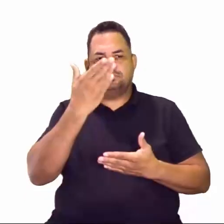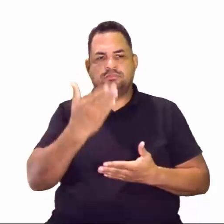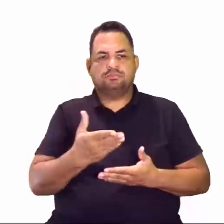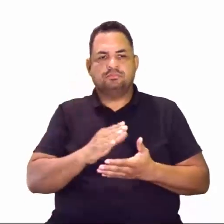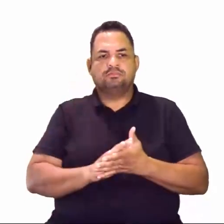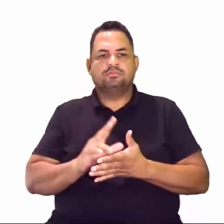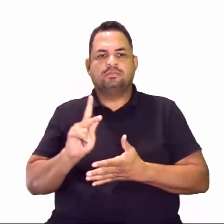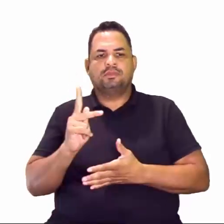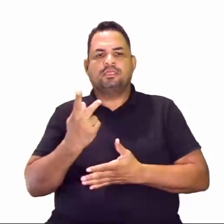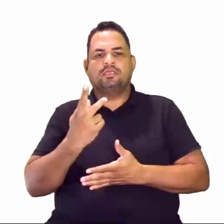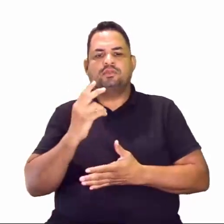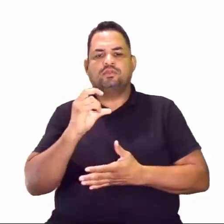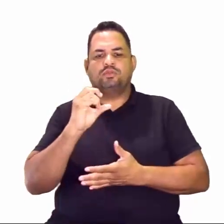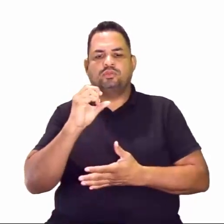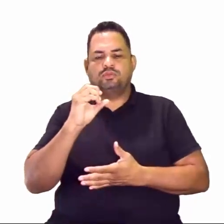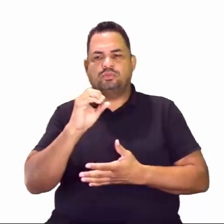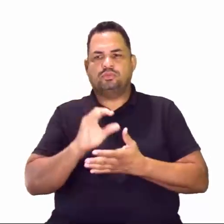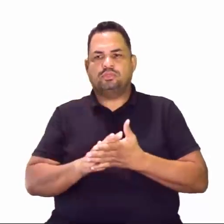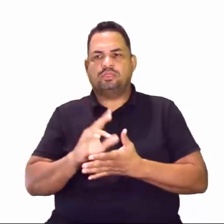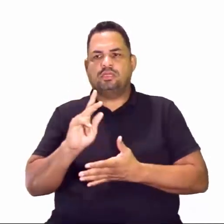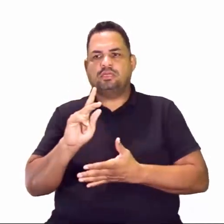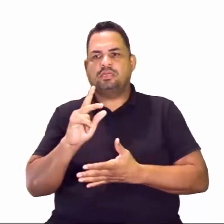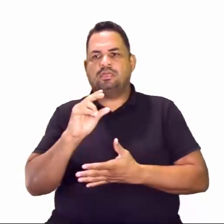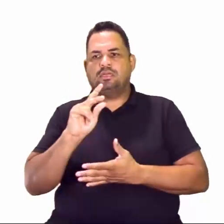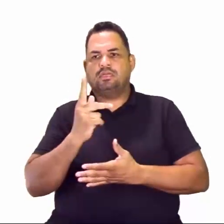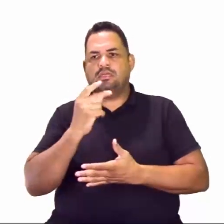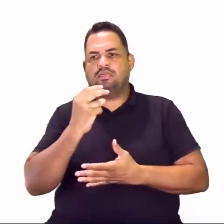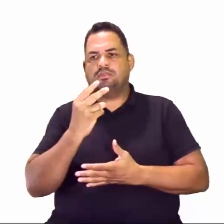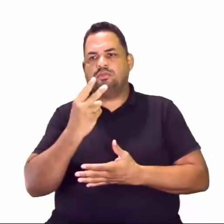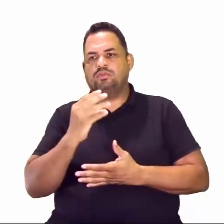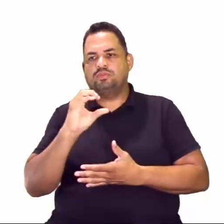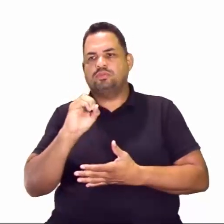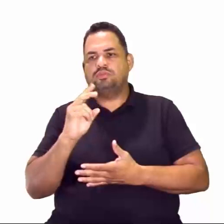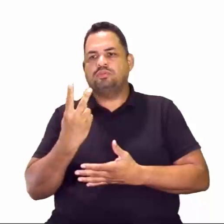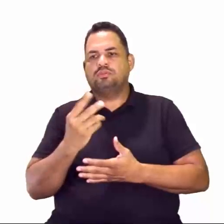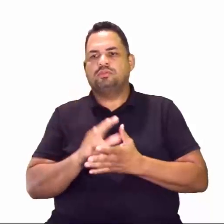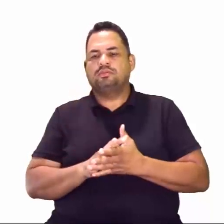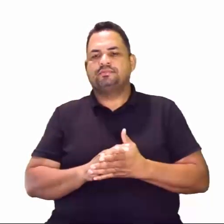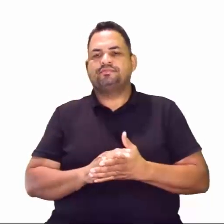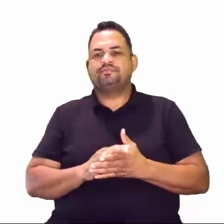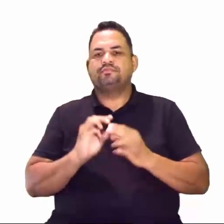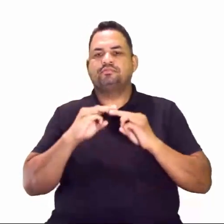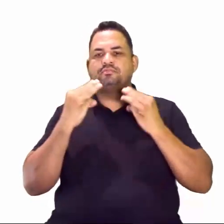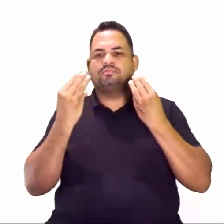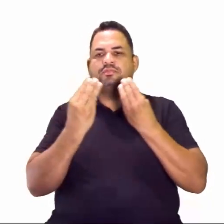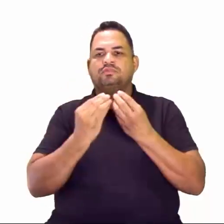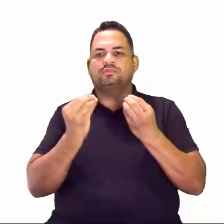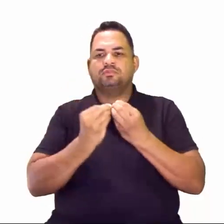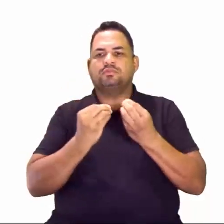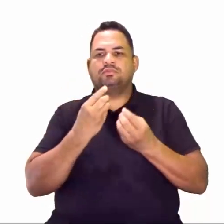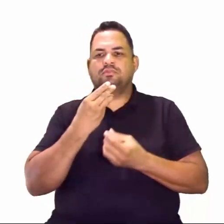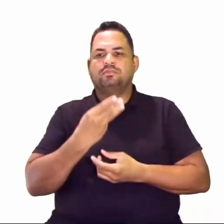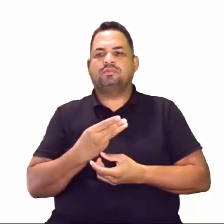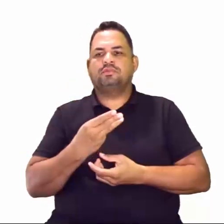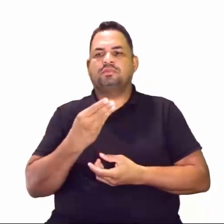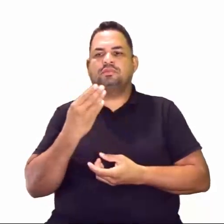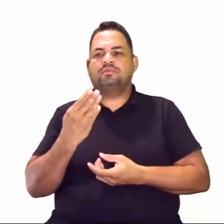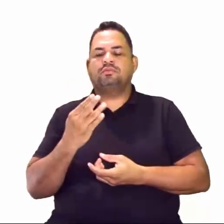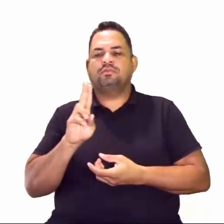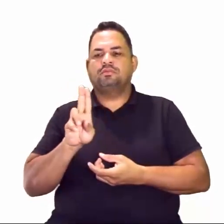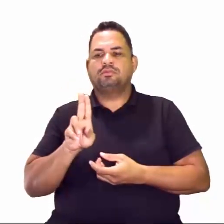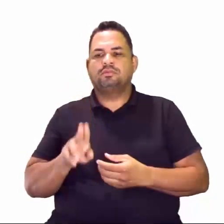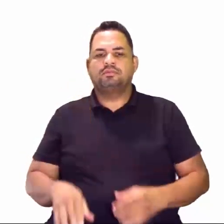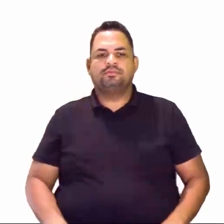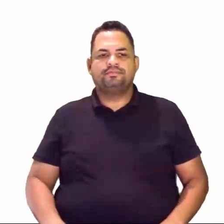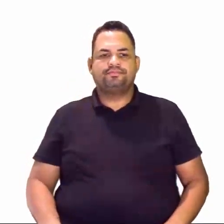oxigenada, que é H2O2, a massa molecular dessa substância é 34 unidades de